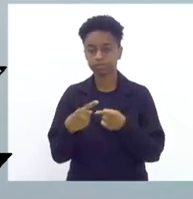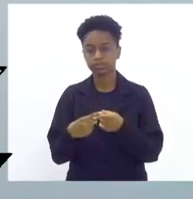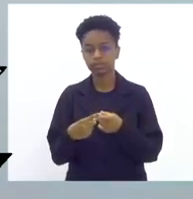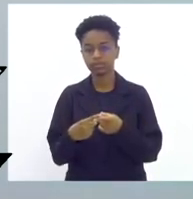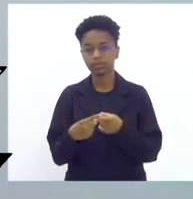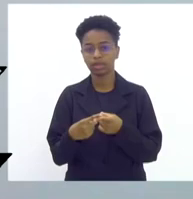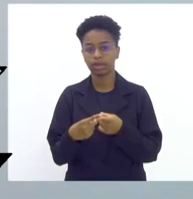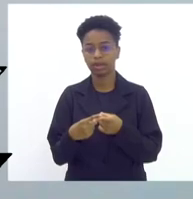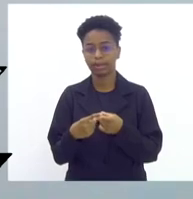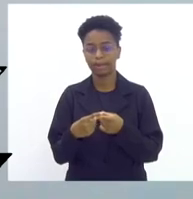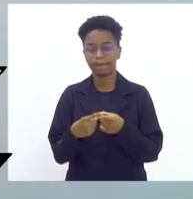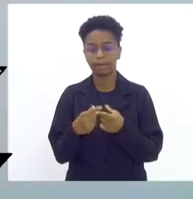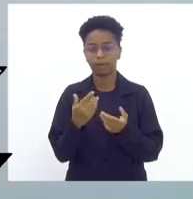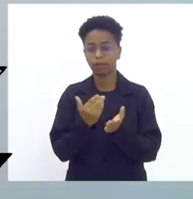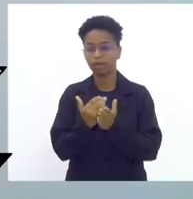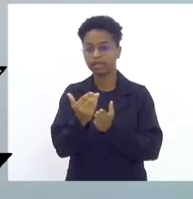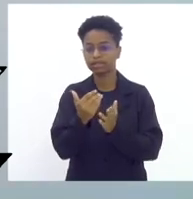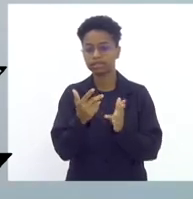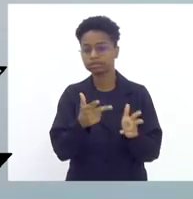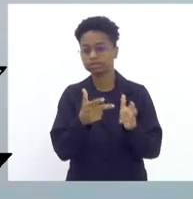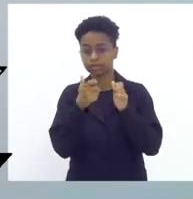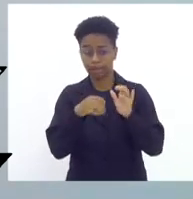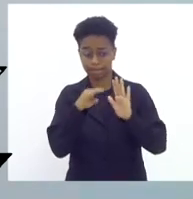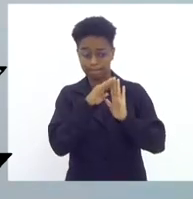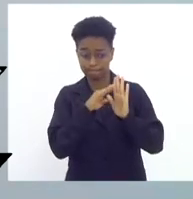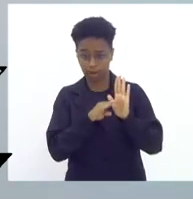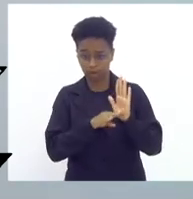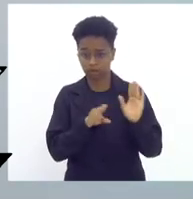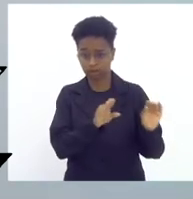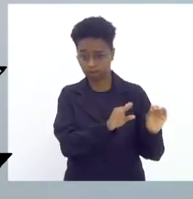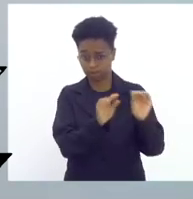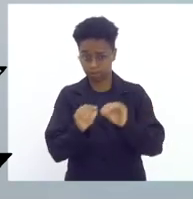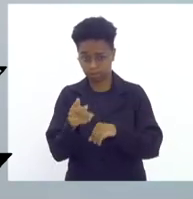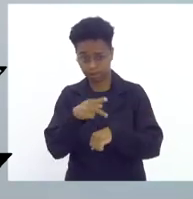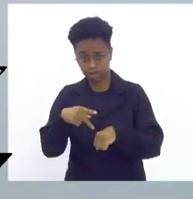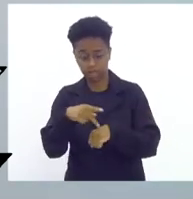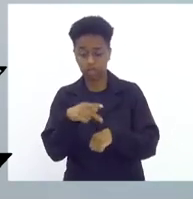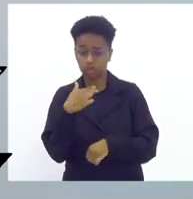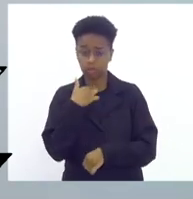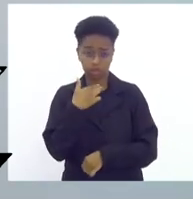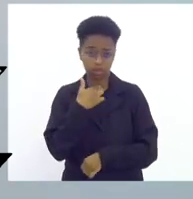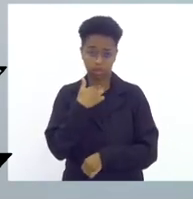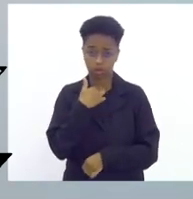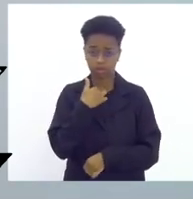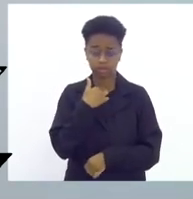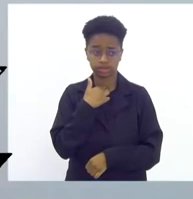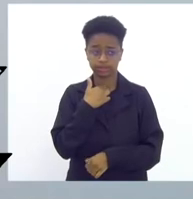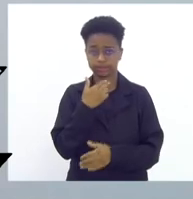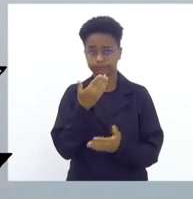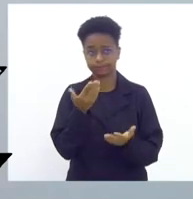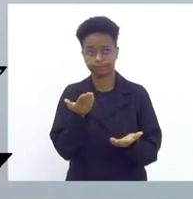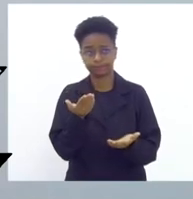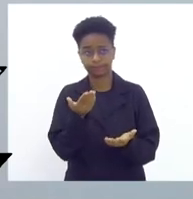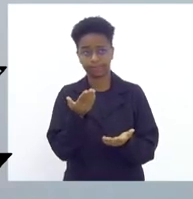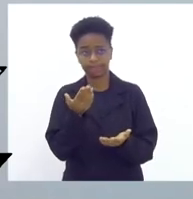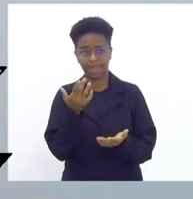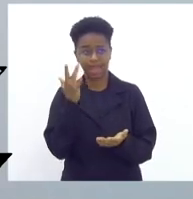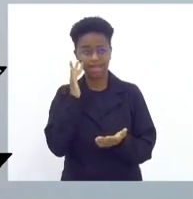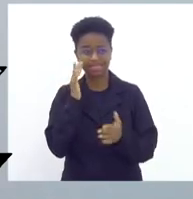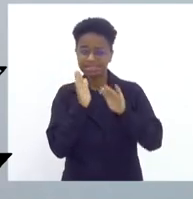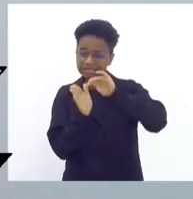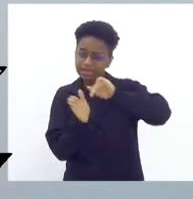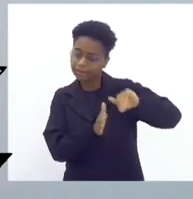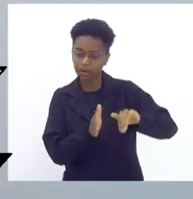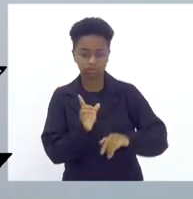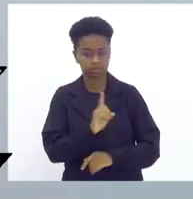por reconhecer que a pauta migratória ela não pode ser mais entendida como uma caixinha a gente